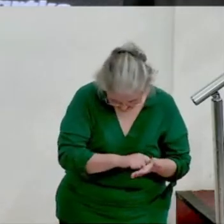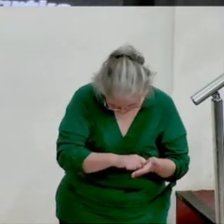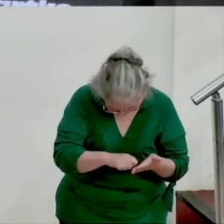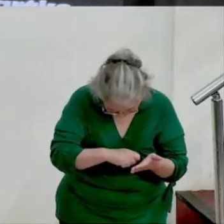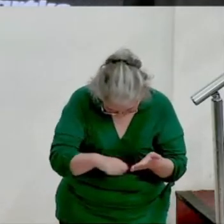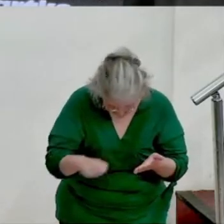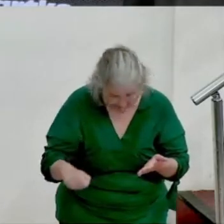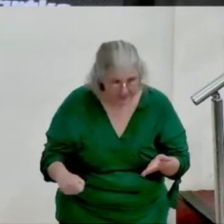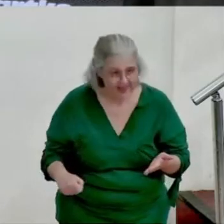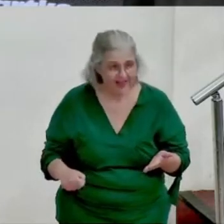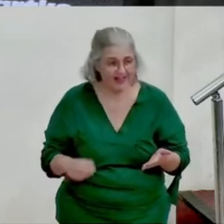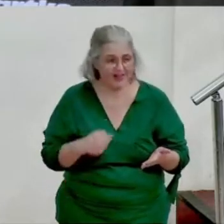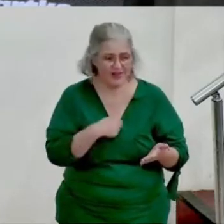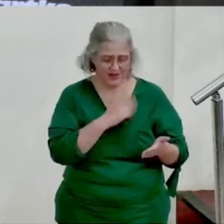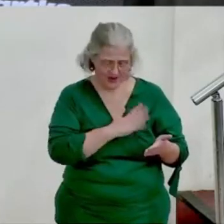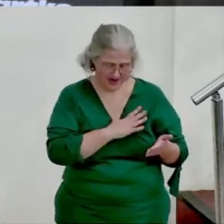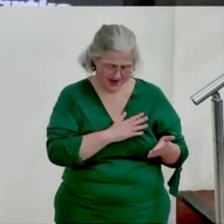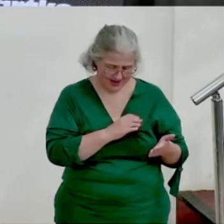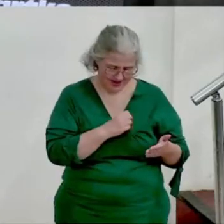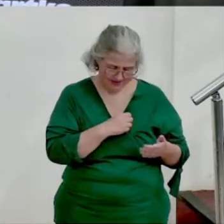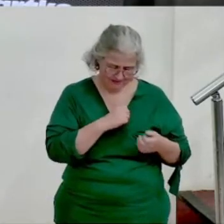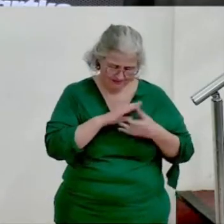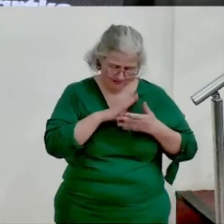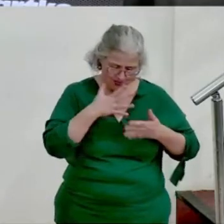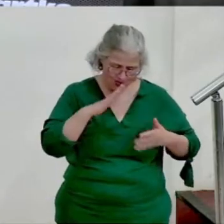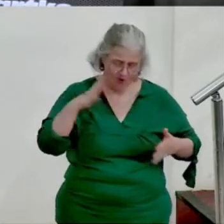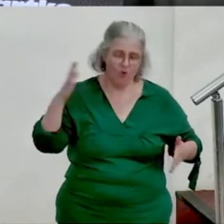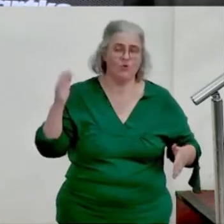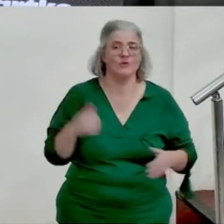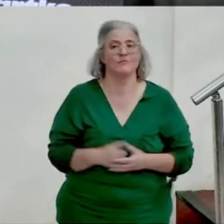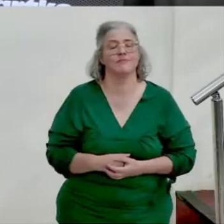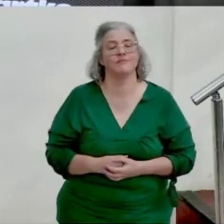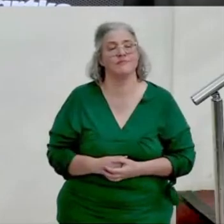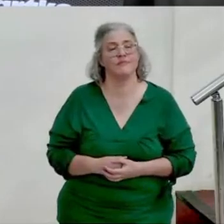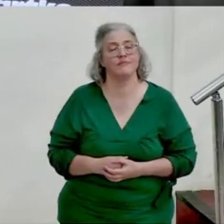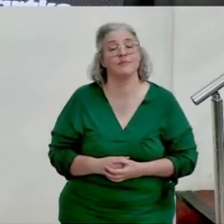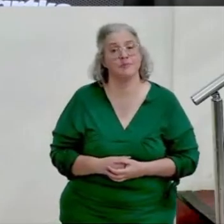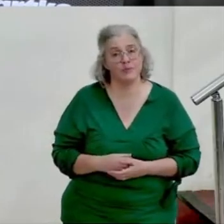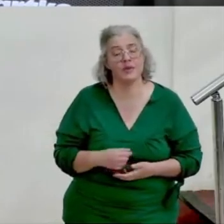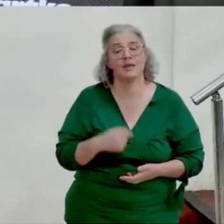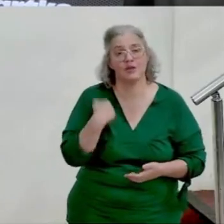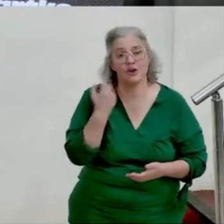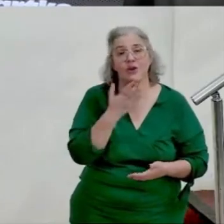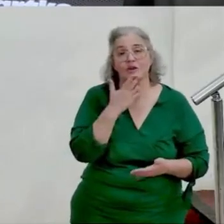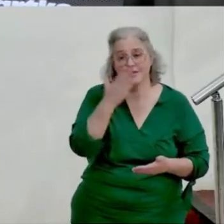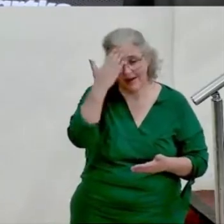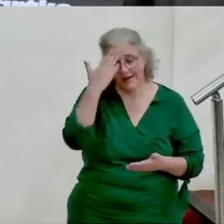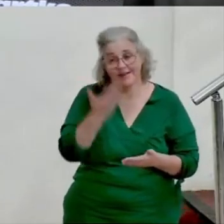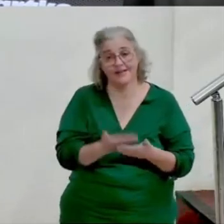mesmas com um coração cheio de luz. Porque nós cremos que elas são filhas da luz, são filhas da aliança.